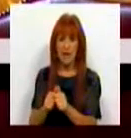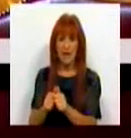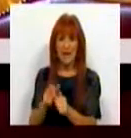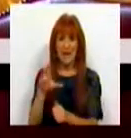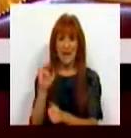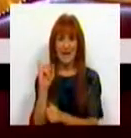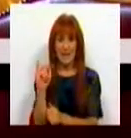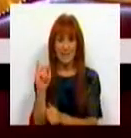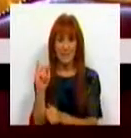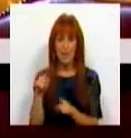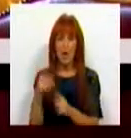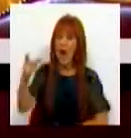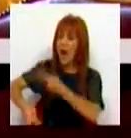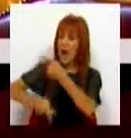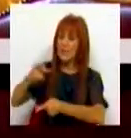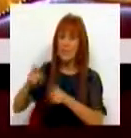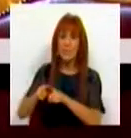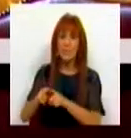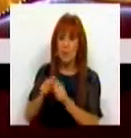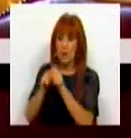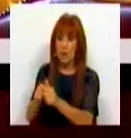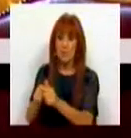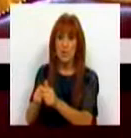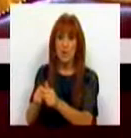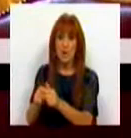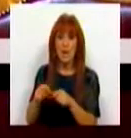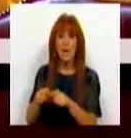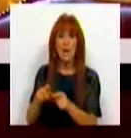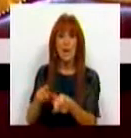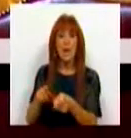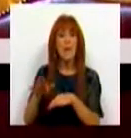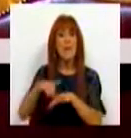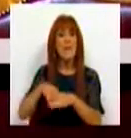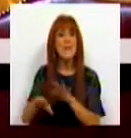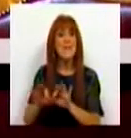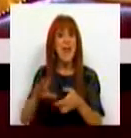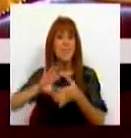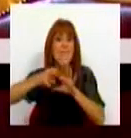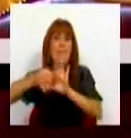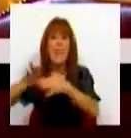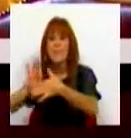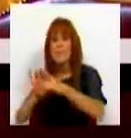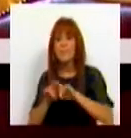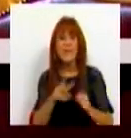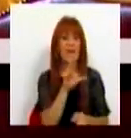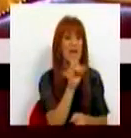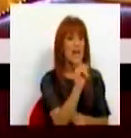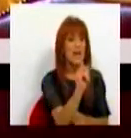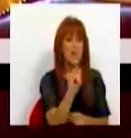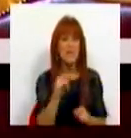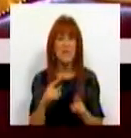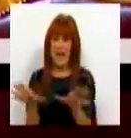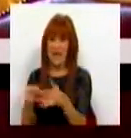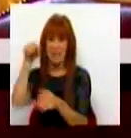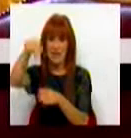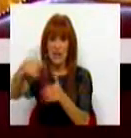CRI para que a avaliação do acompanhamento com terapias seja feita de forma articulada entre os CRI e as equipas